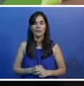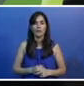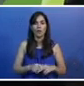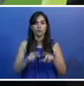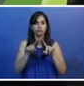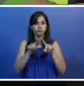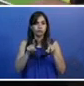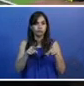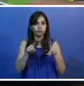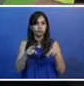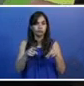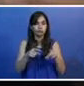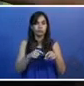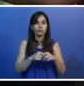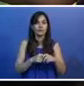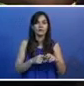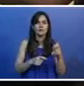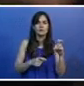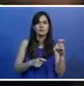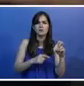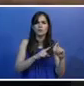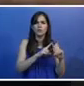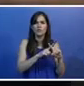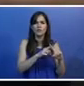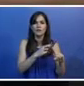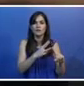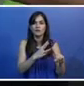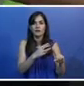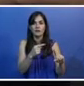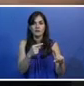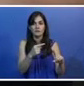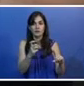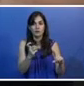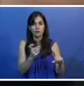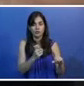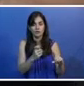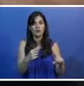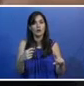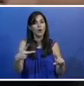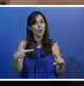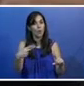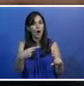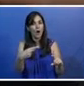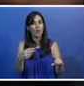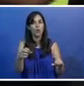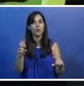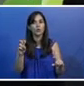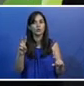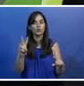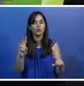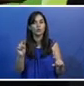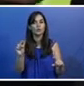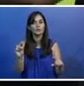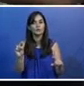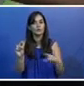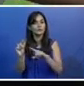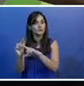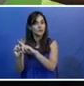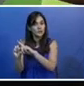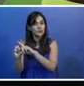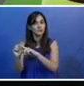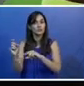vezes 3 menos x igual a 2 vezes x menos 4 mais 15. Estou nessa